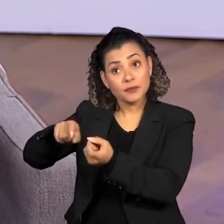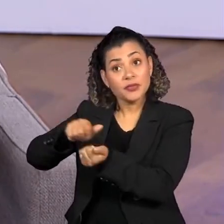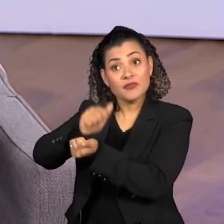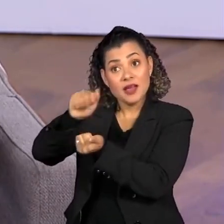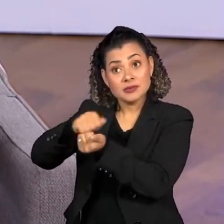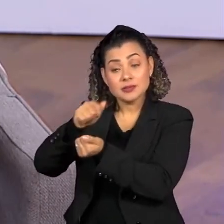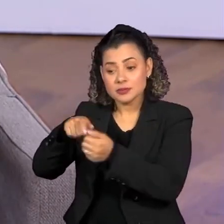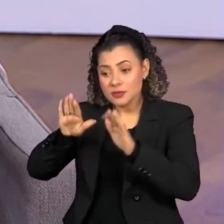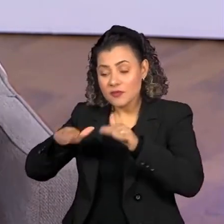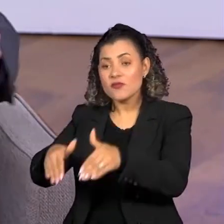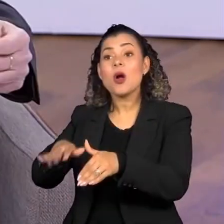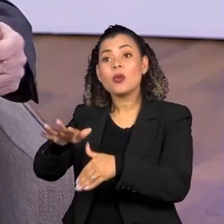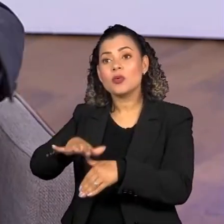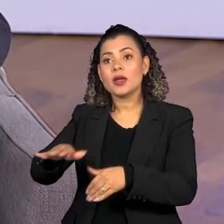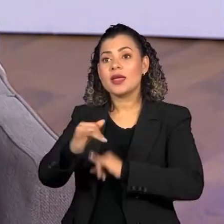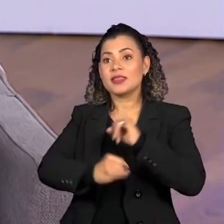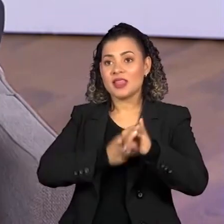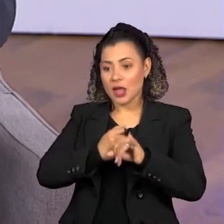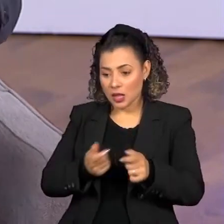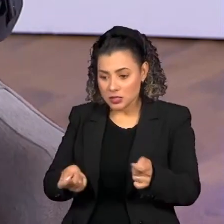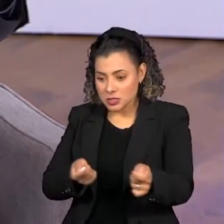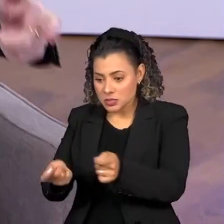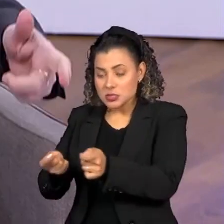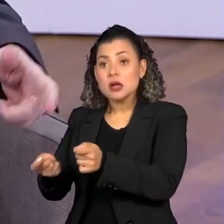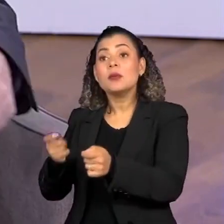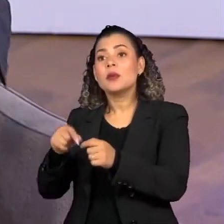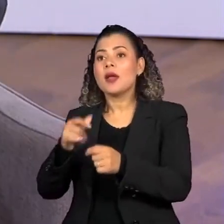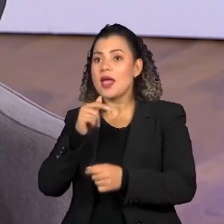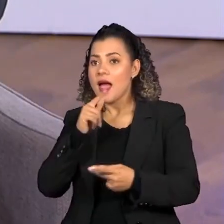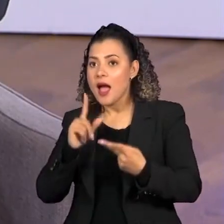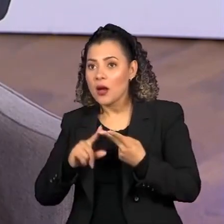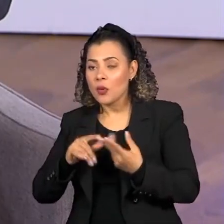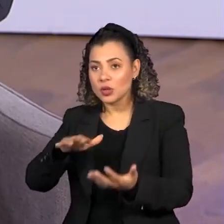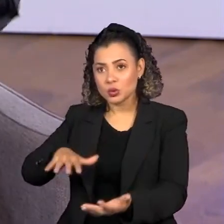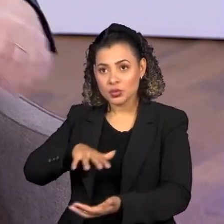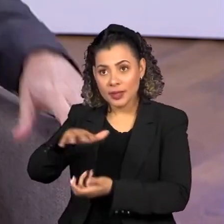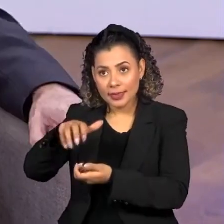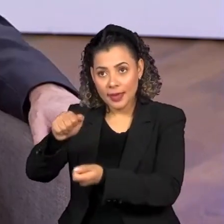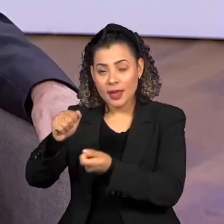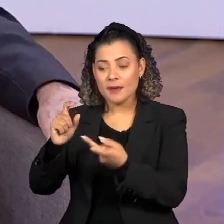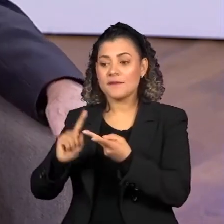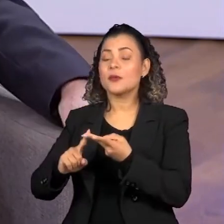internet para recursos de água de